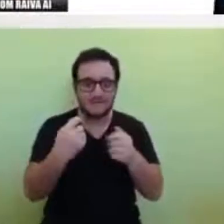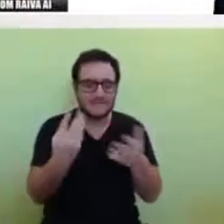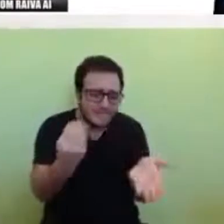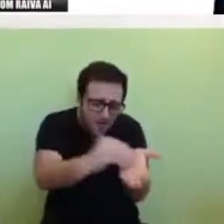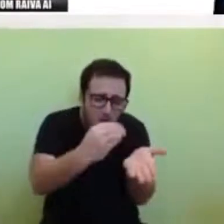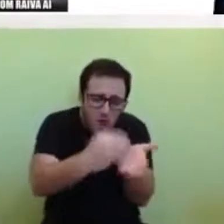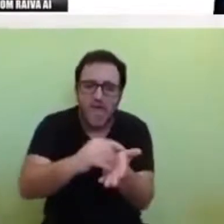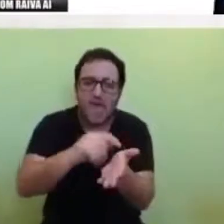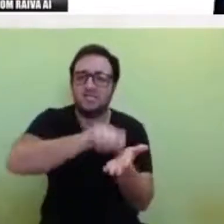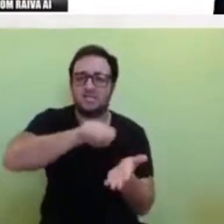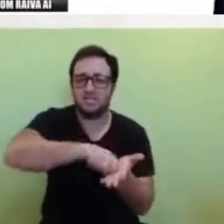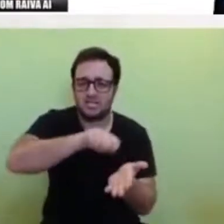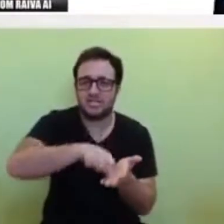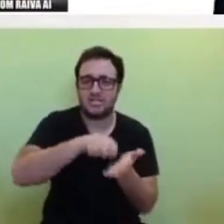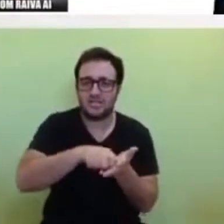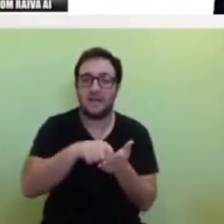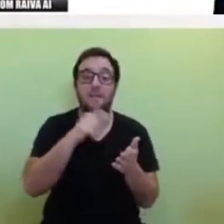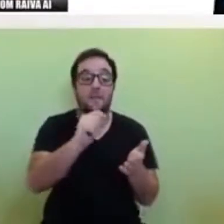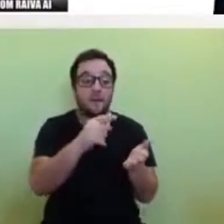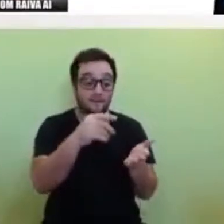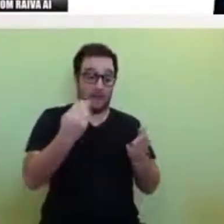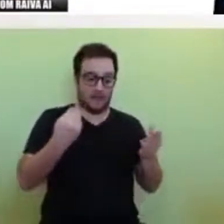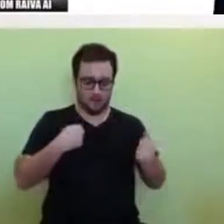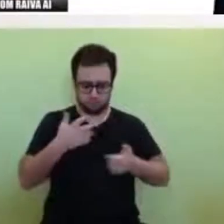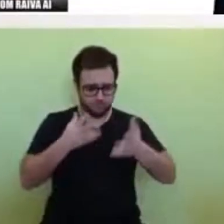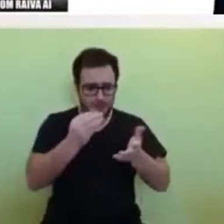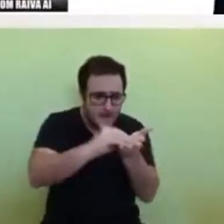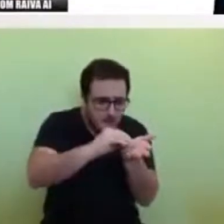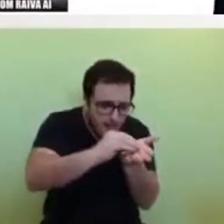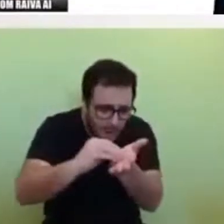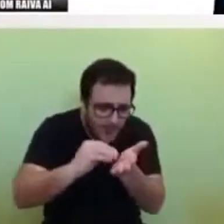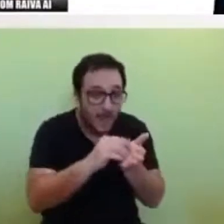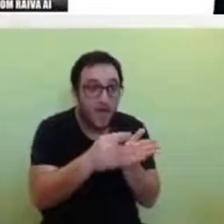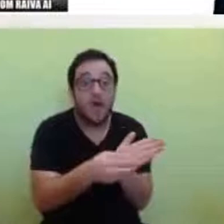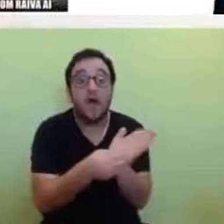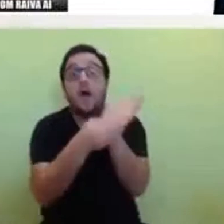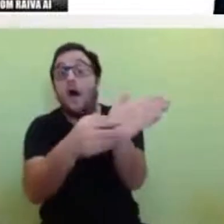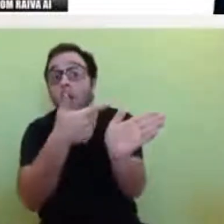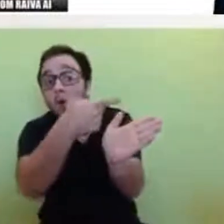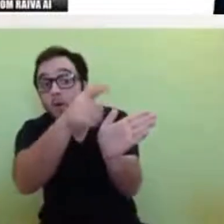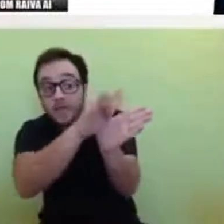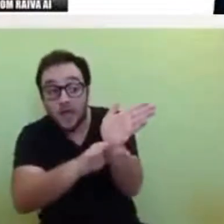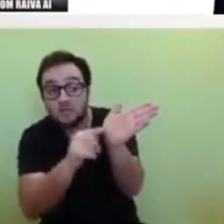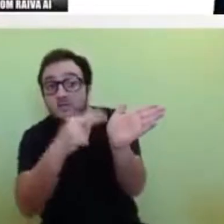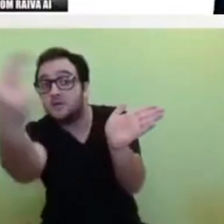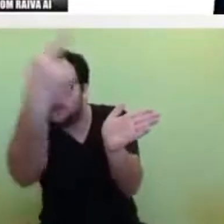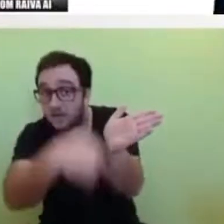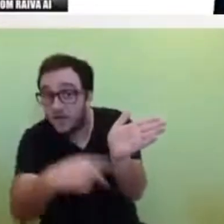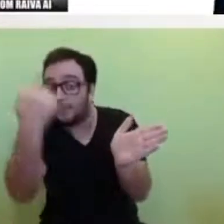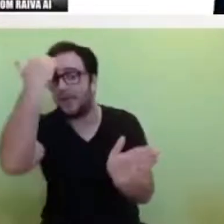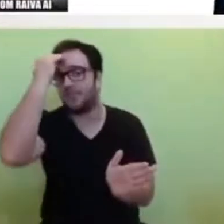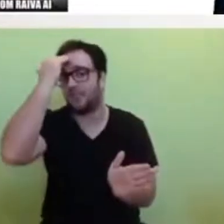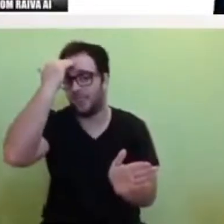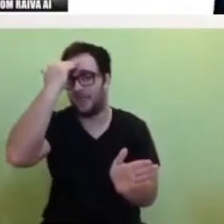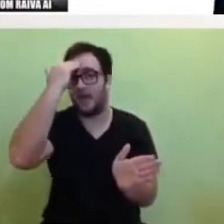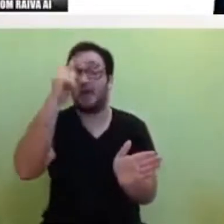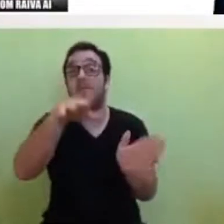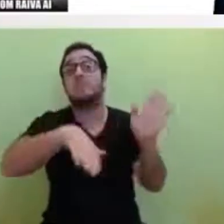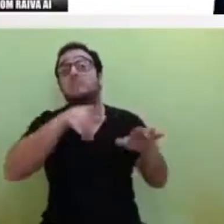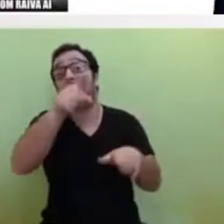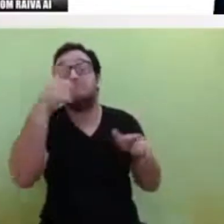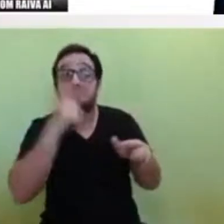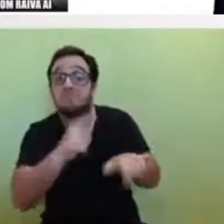pessoa entenda um sinal. Aí a emoção, assim como quando a gente lê, somos nós que colocamos